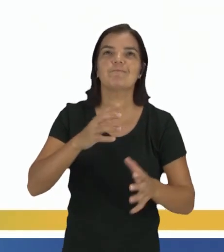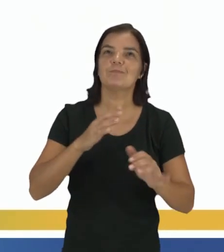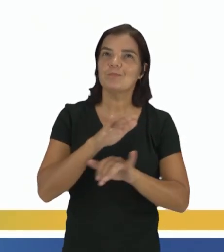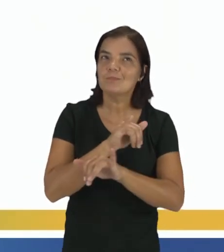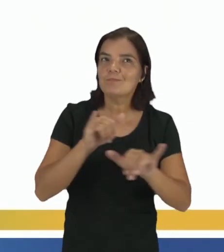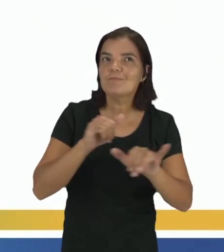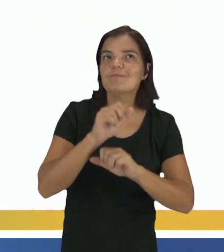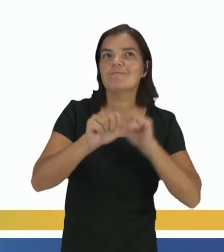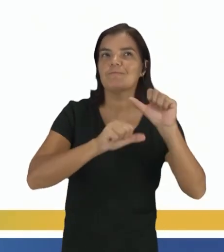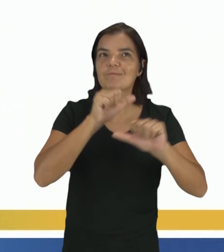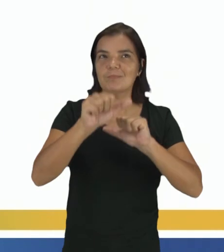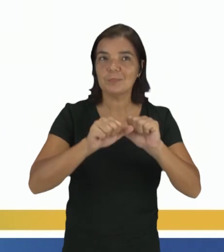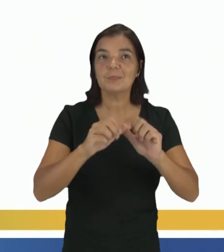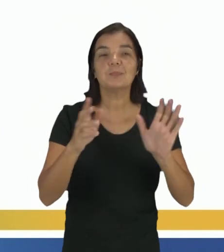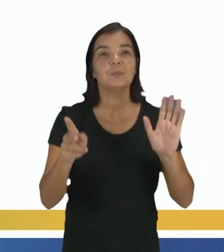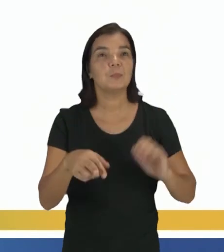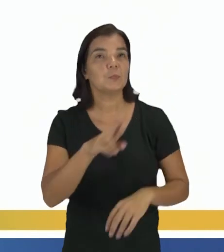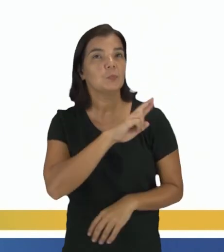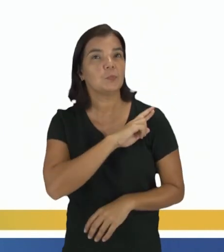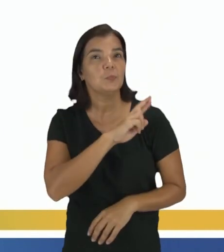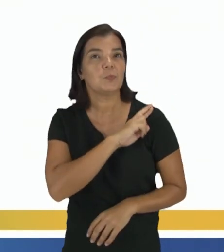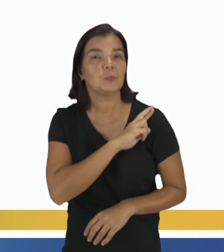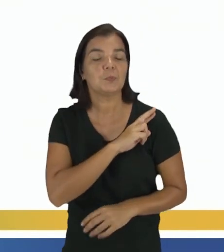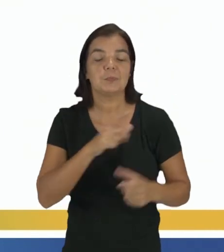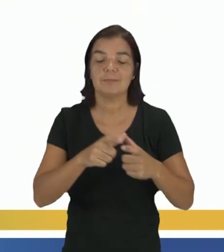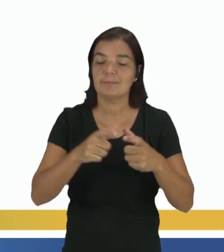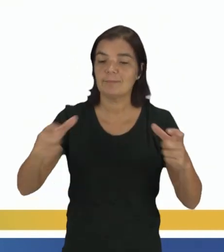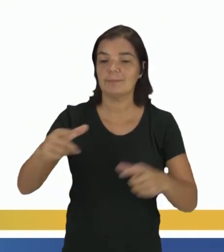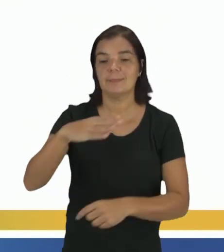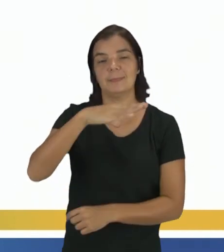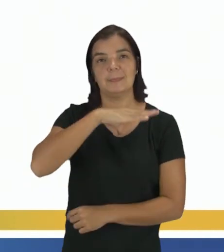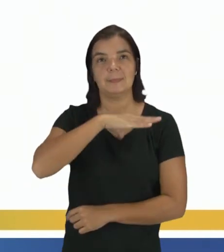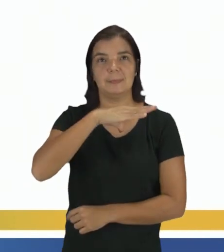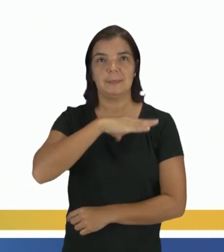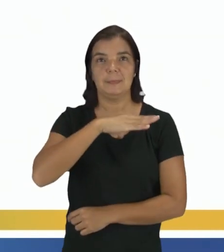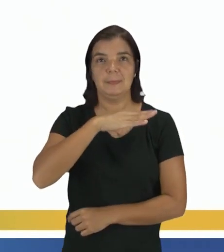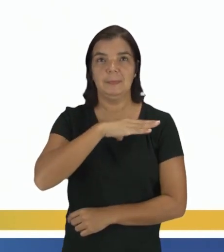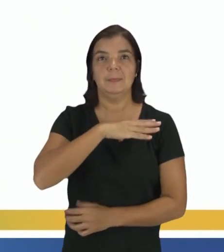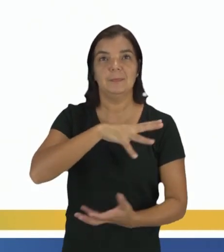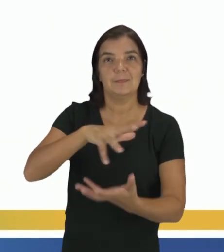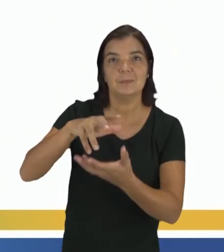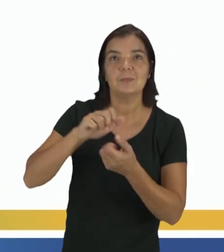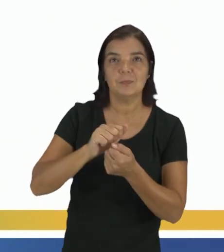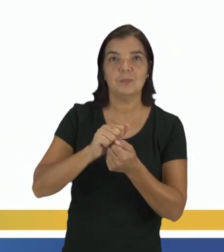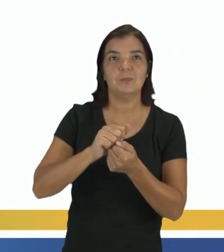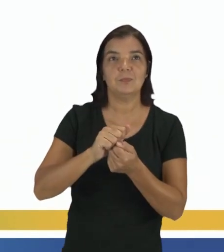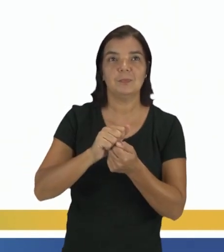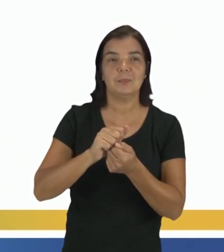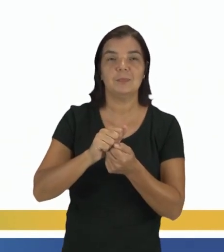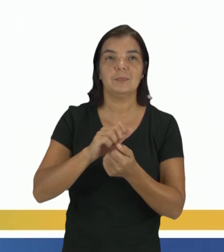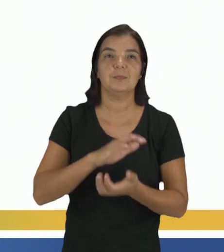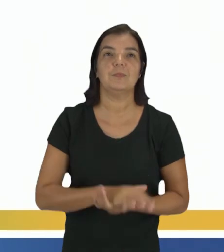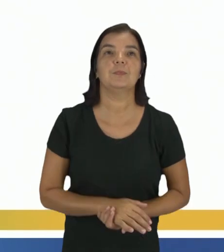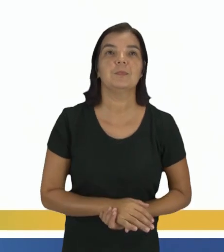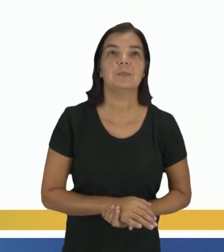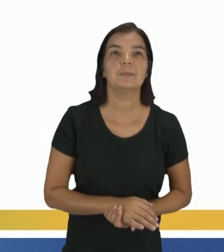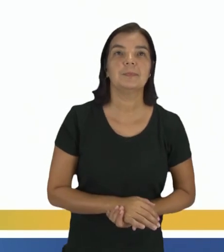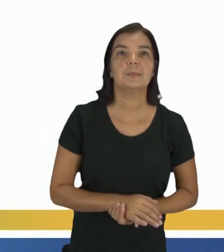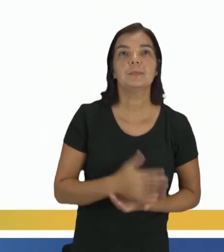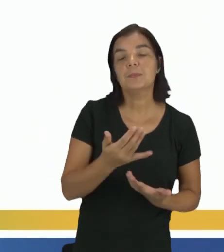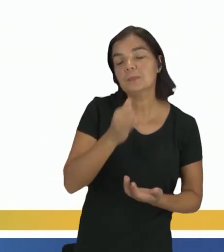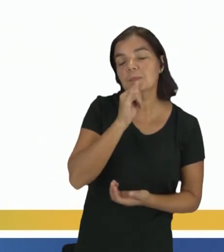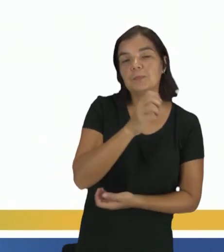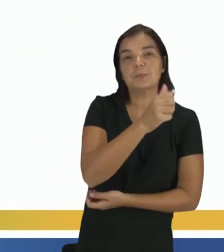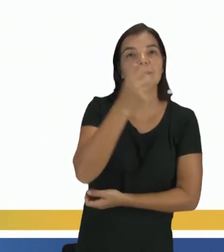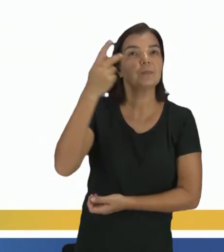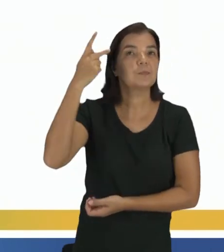mais globalizado, há um reforço do papel de comando de algumas cidades globais na região urbana mundial,